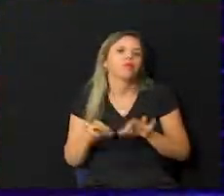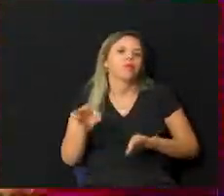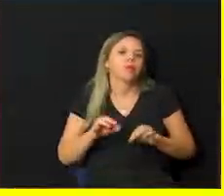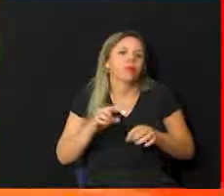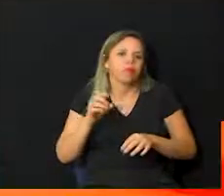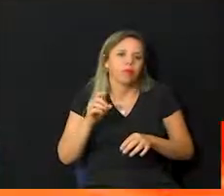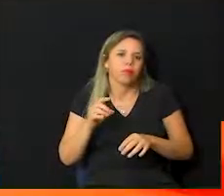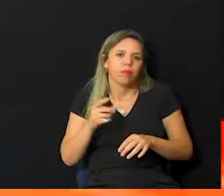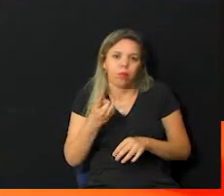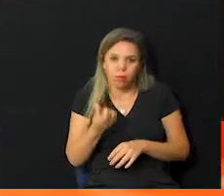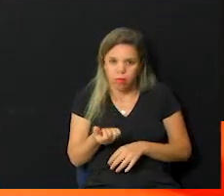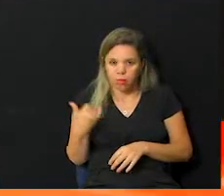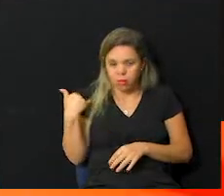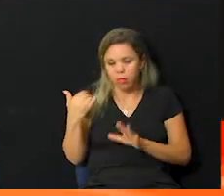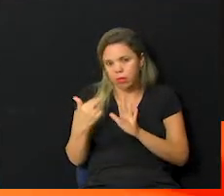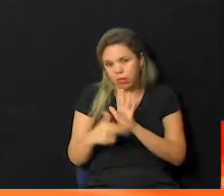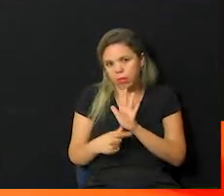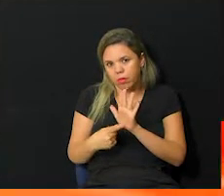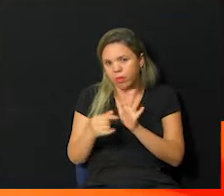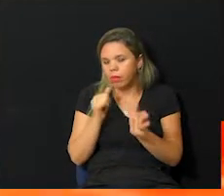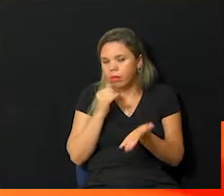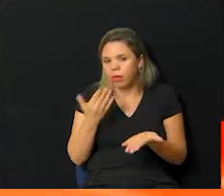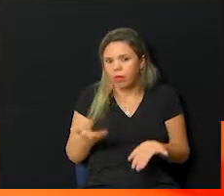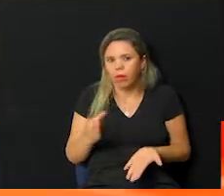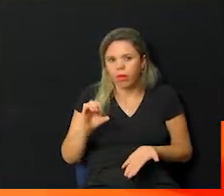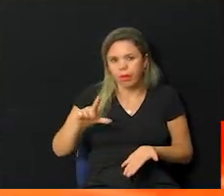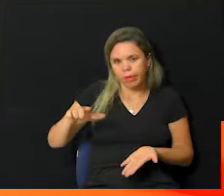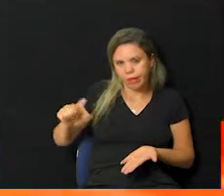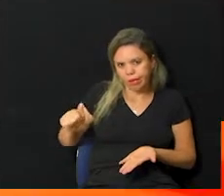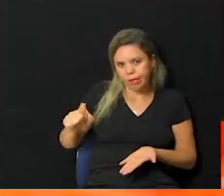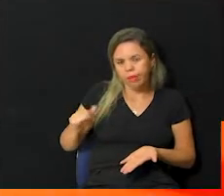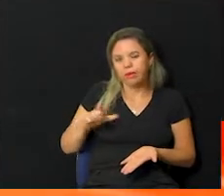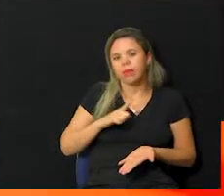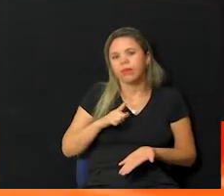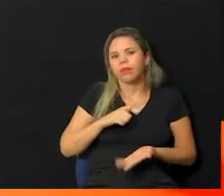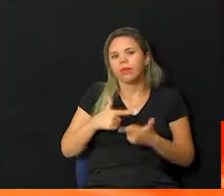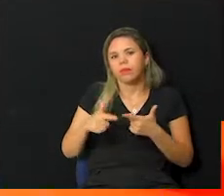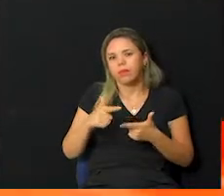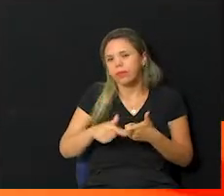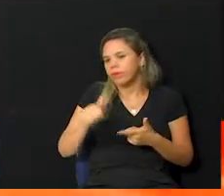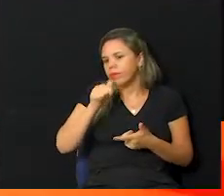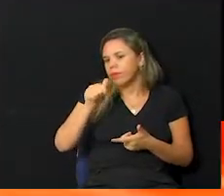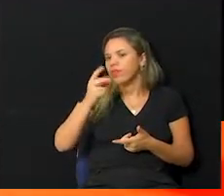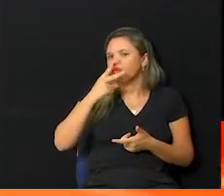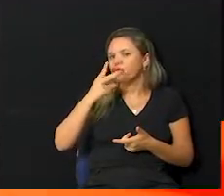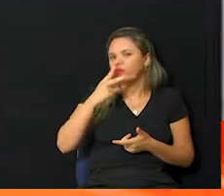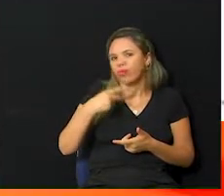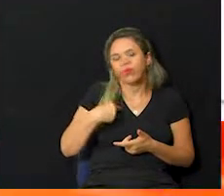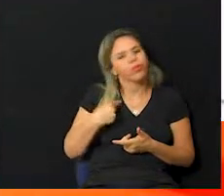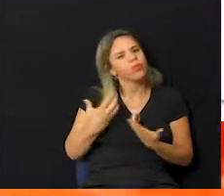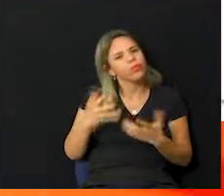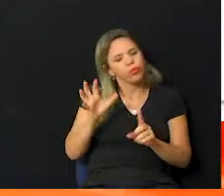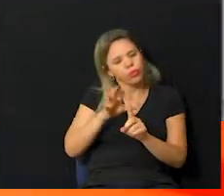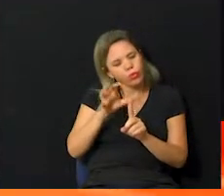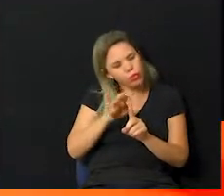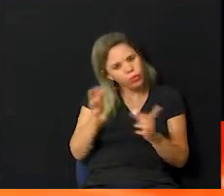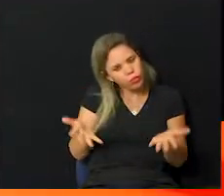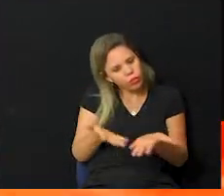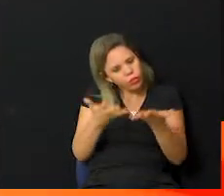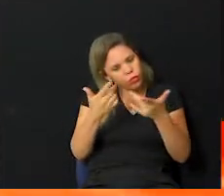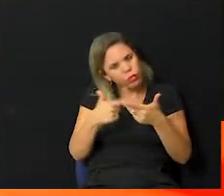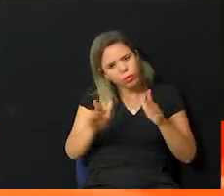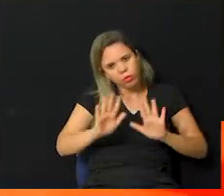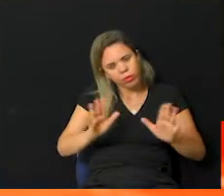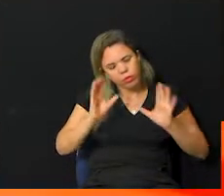idade, que é a partir dos 16 anos. Porque, por exemplo, a Camila, ela tem problemas com álcool e cigarro. E eu não queria